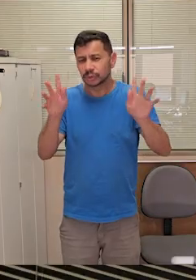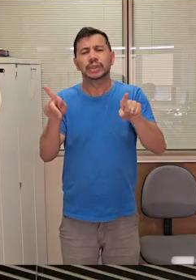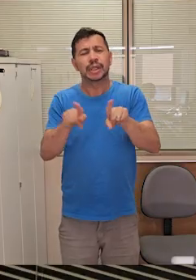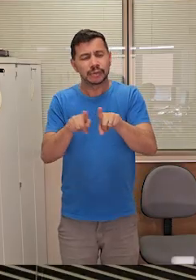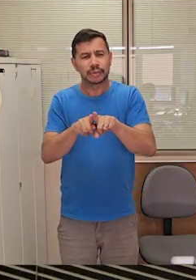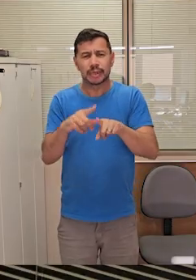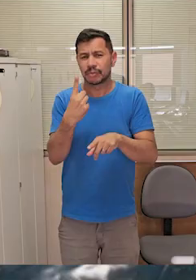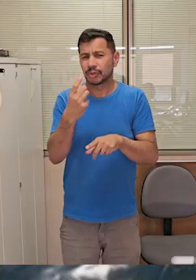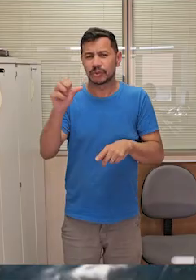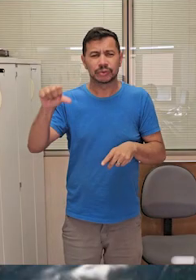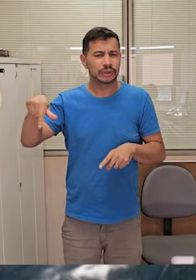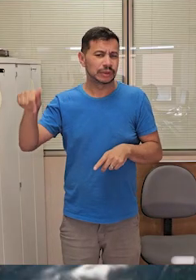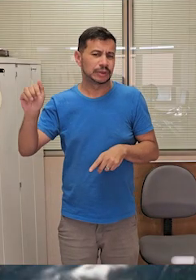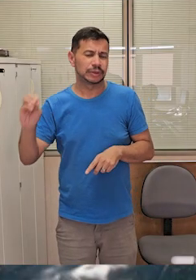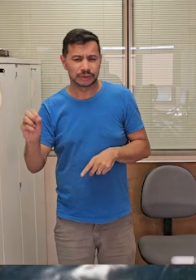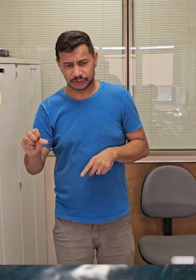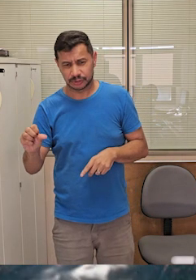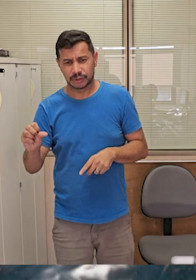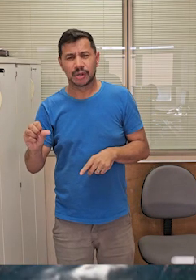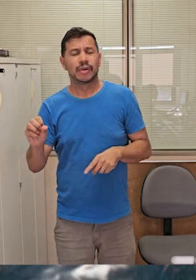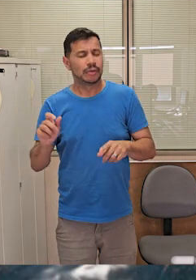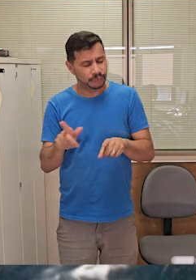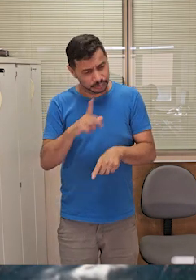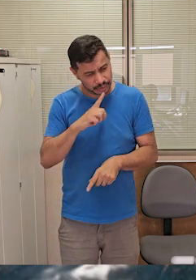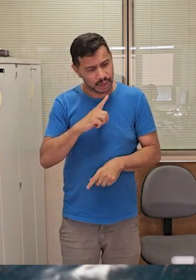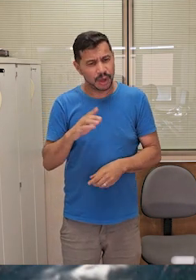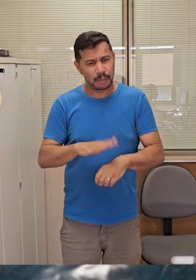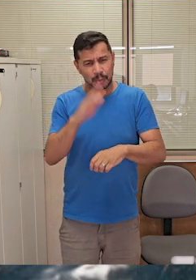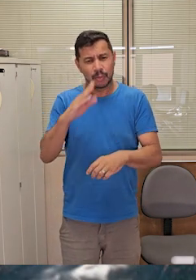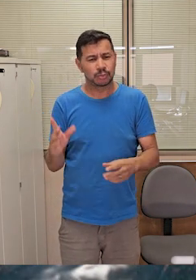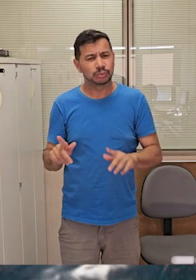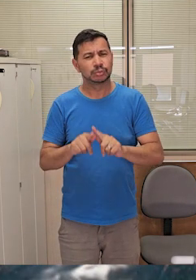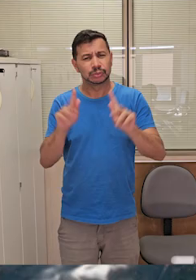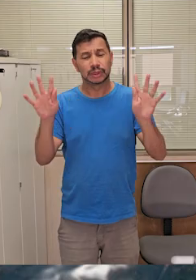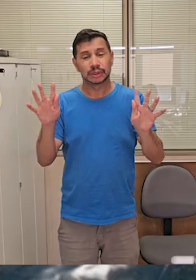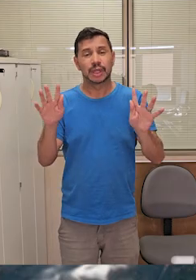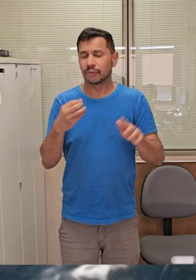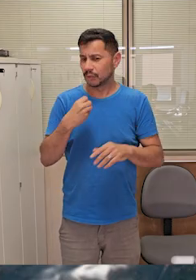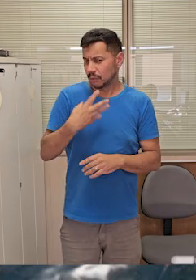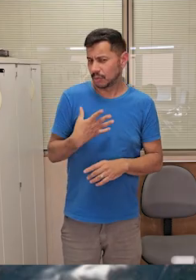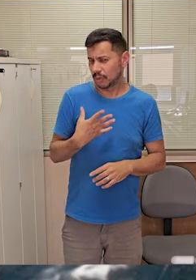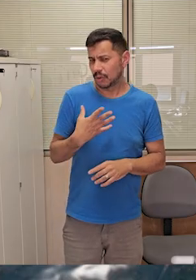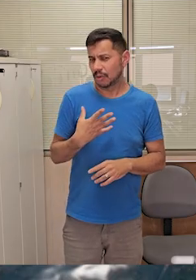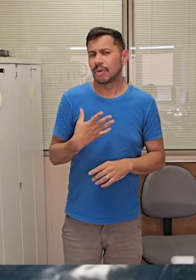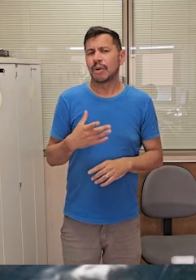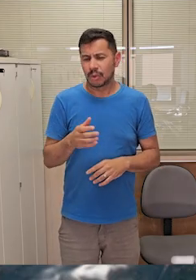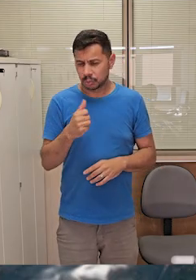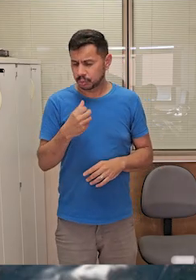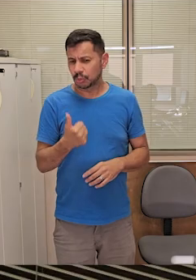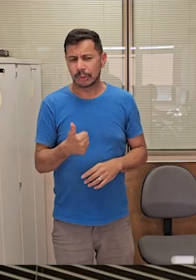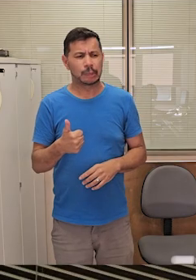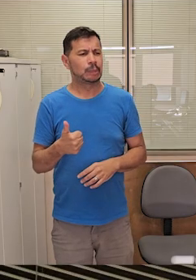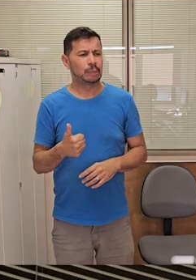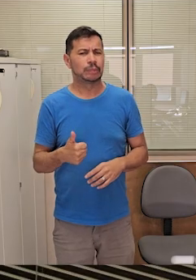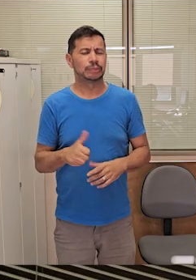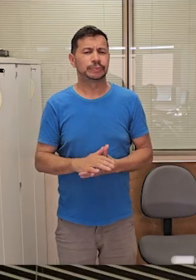de 79, nós fizemos muitas greves, todas elas com sucesso, né, foram greves memoráveis, curtas,